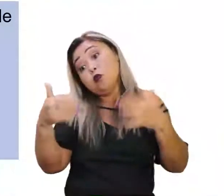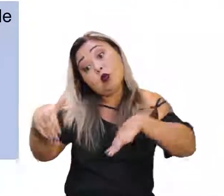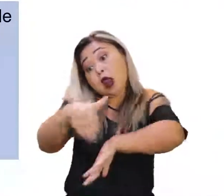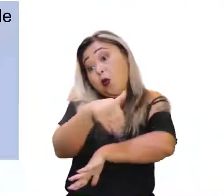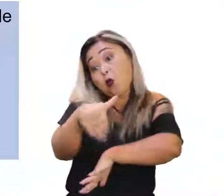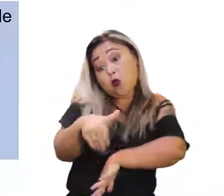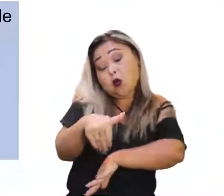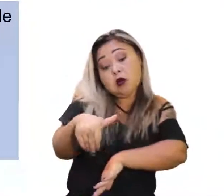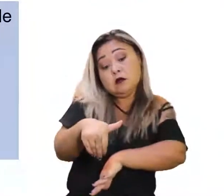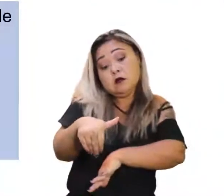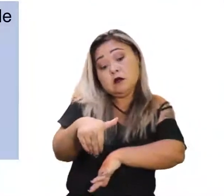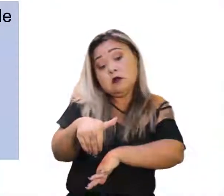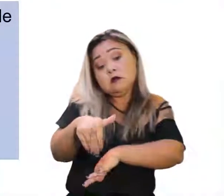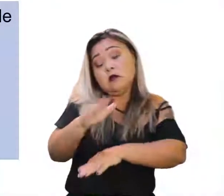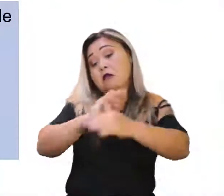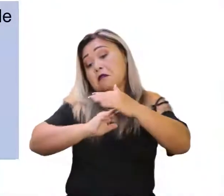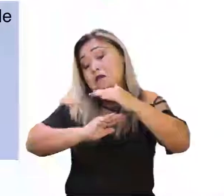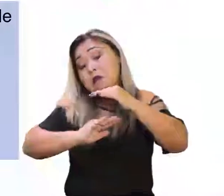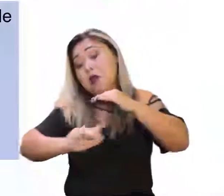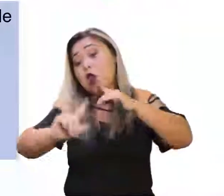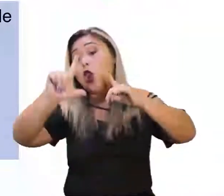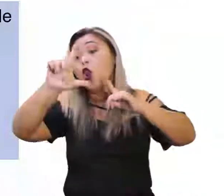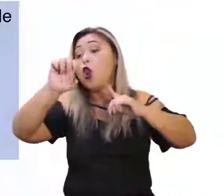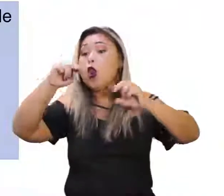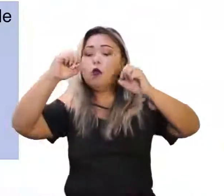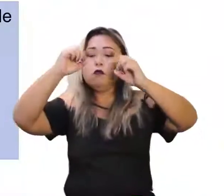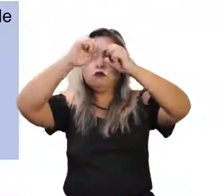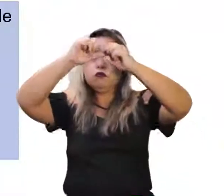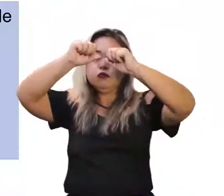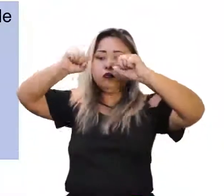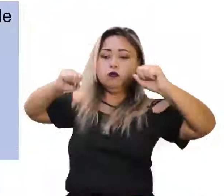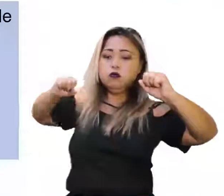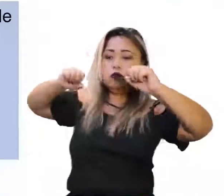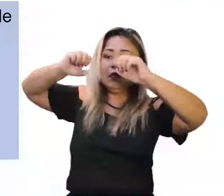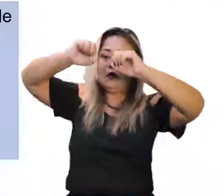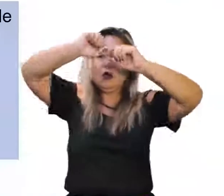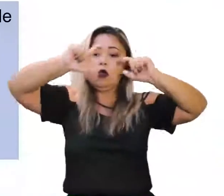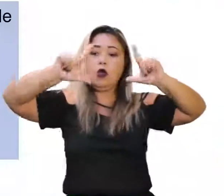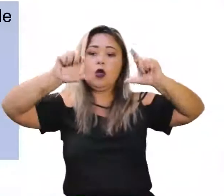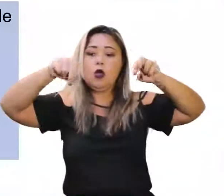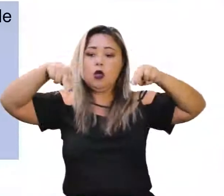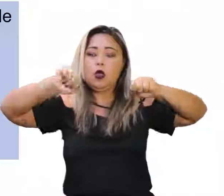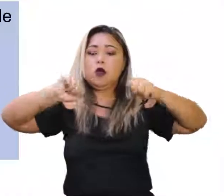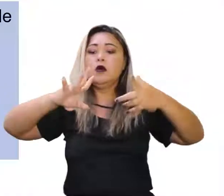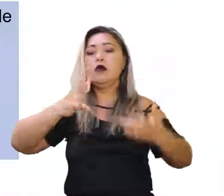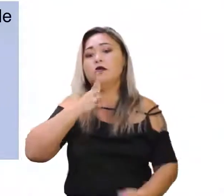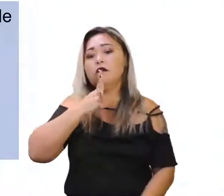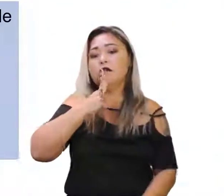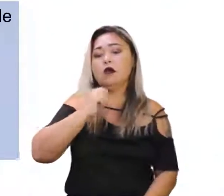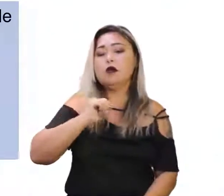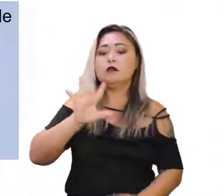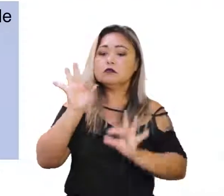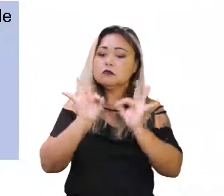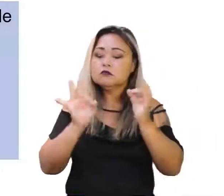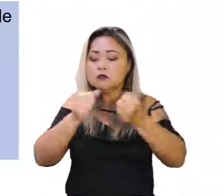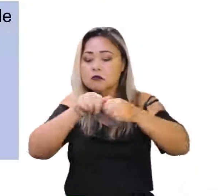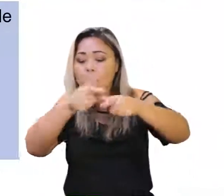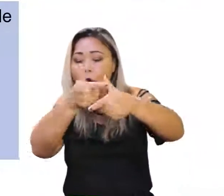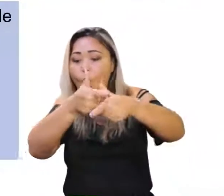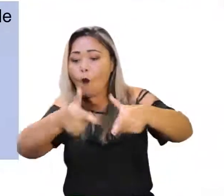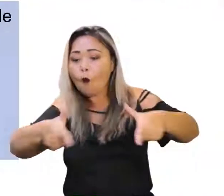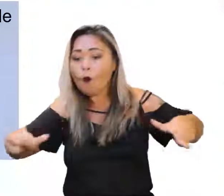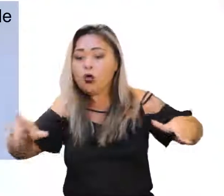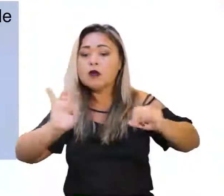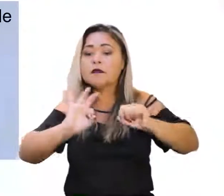rua, embaixo da tradicional lona. O que eu conheço sempre foi embaixo da lona, né? Pois é, eles né? acampam ali num